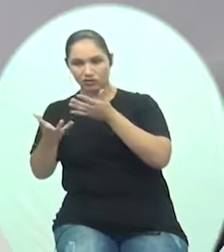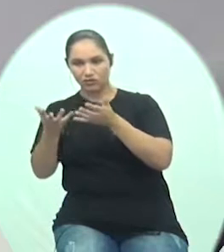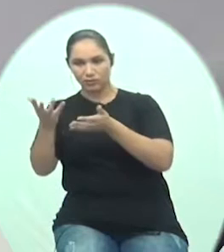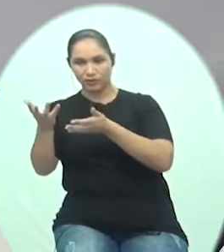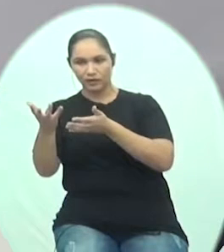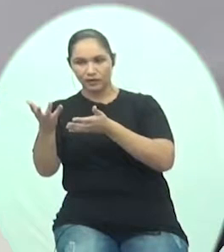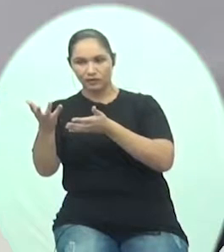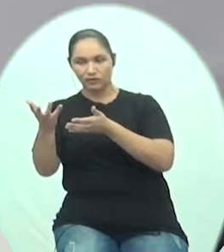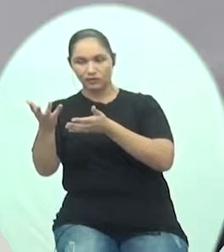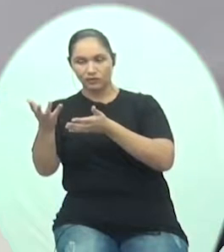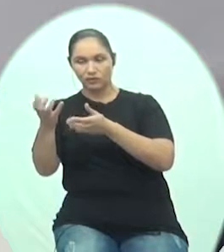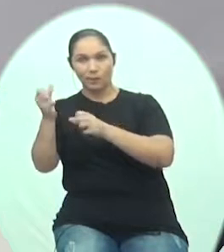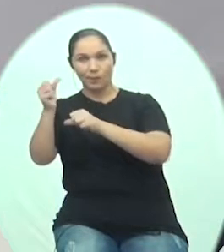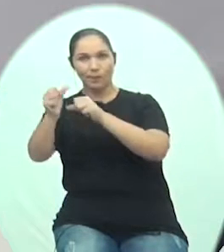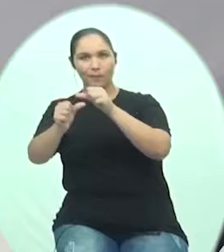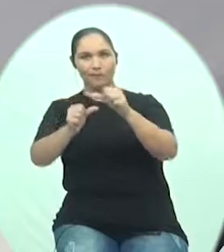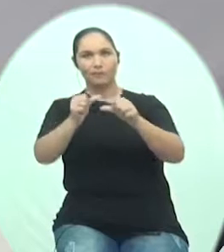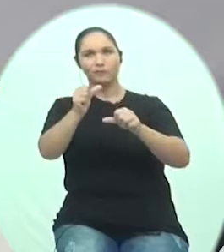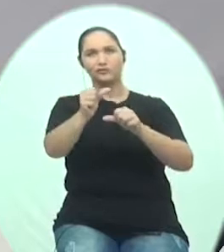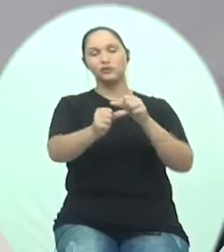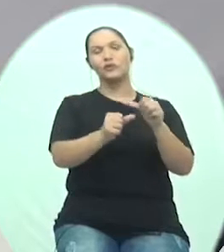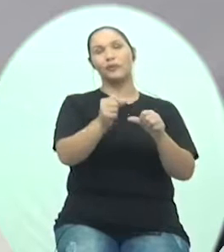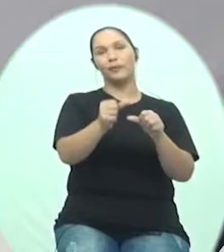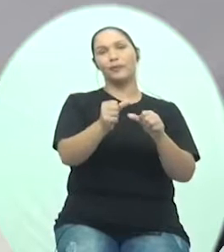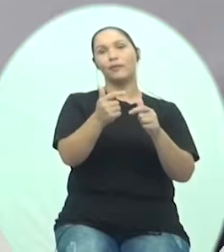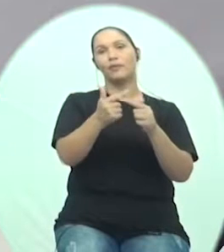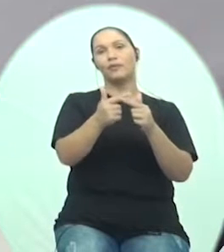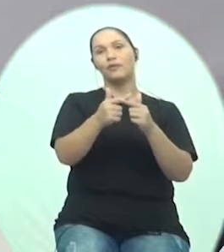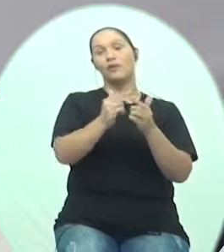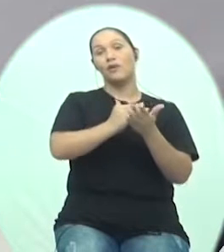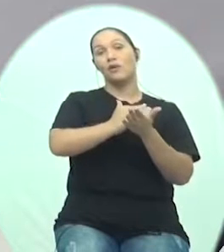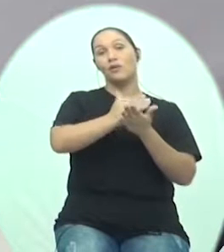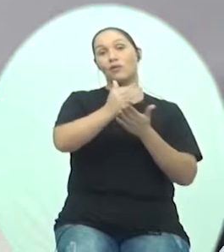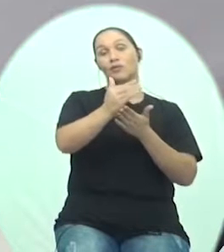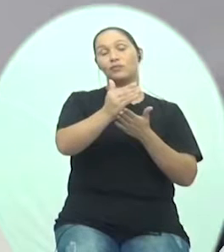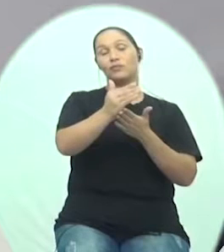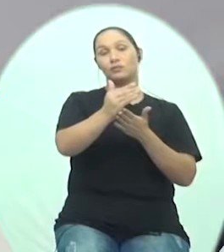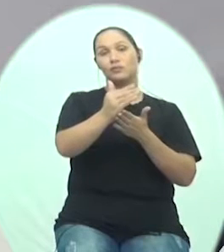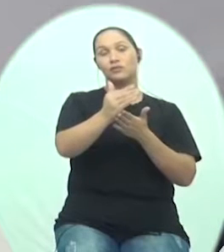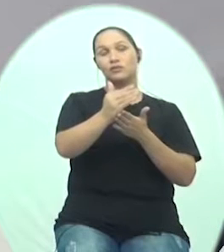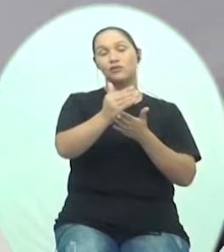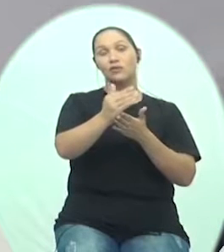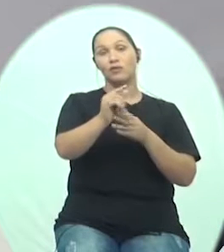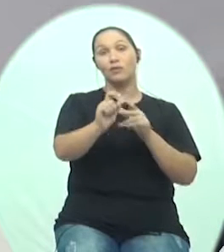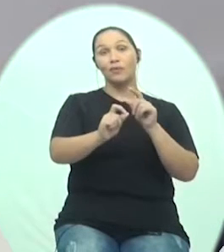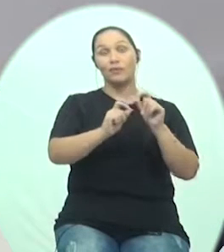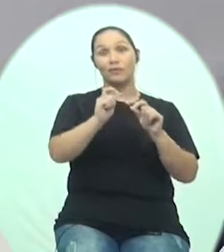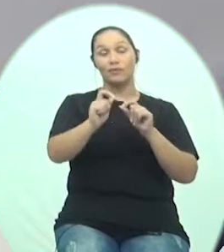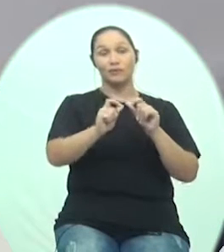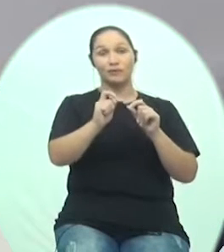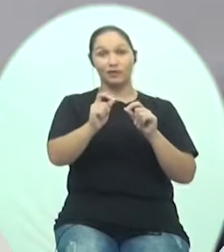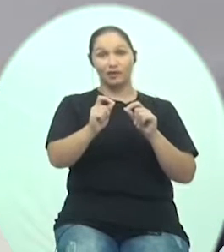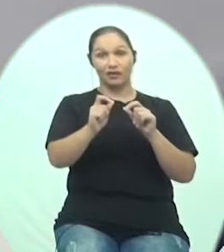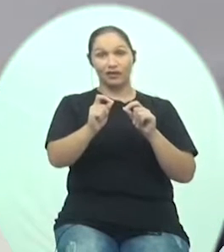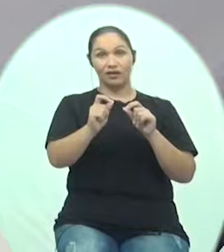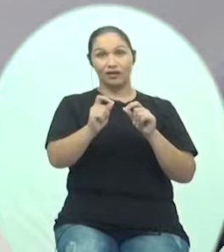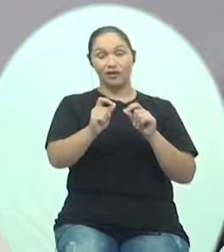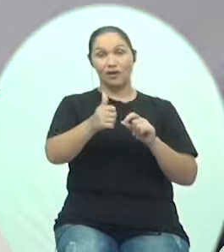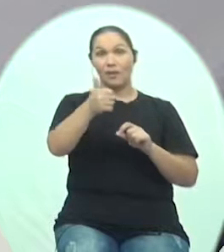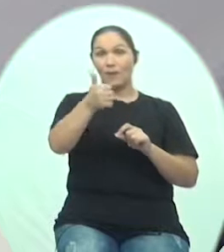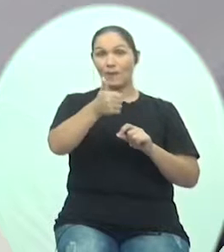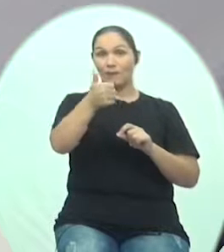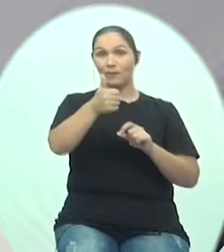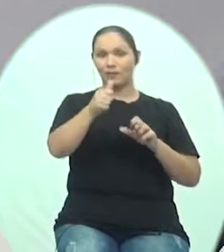ingressar no no al no al serviço marcando assim o segmento do primeiro